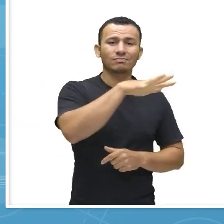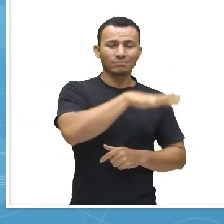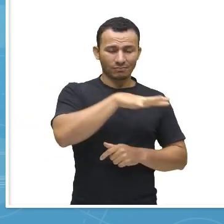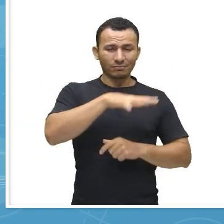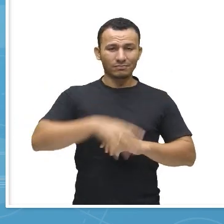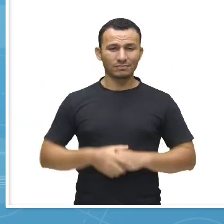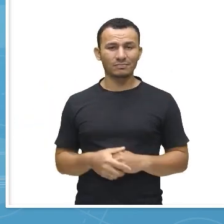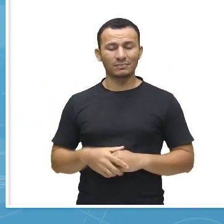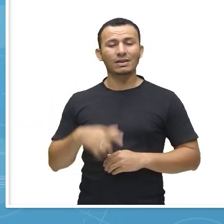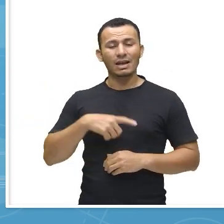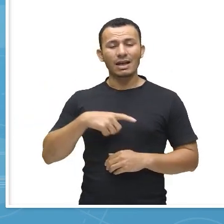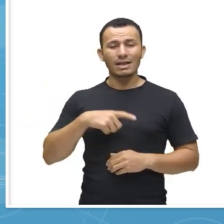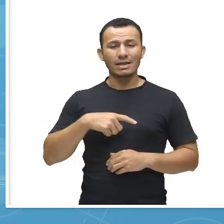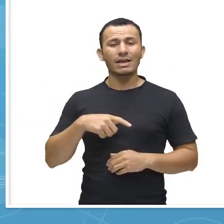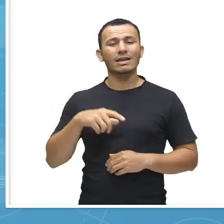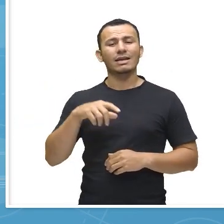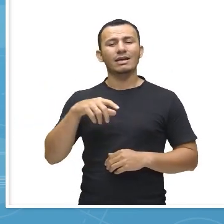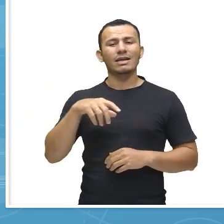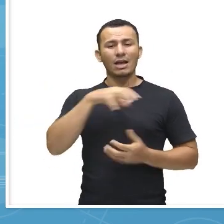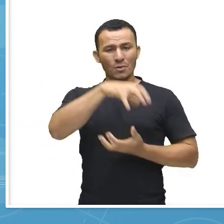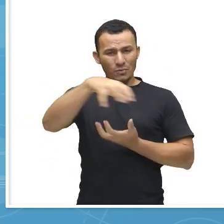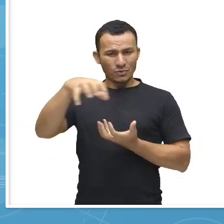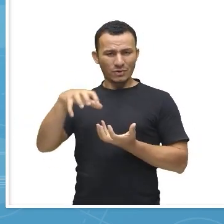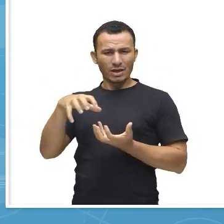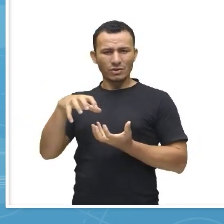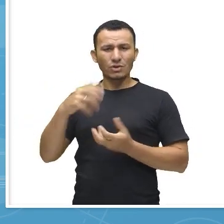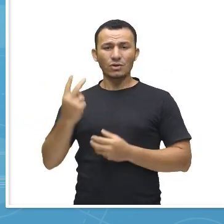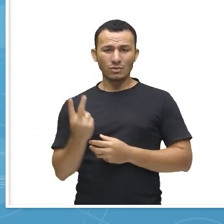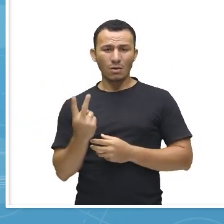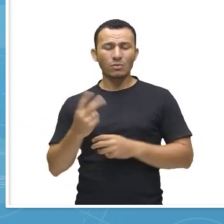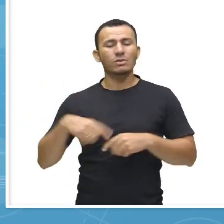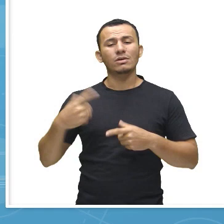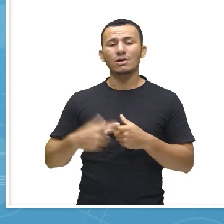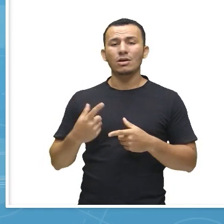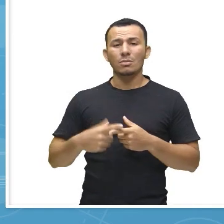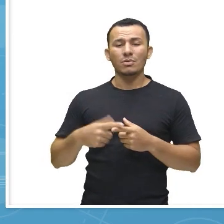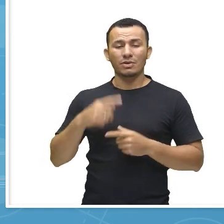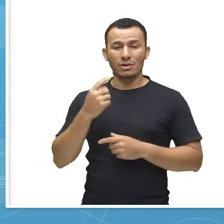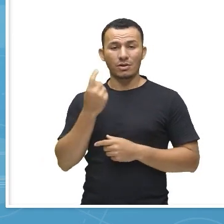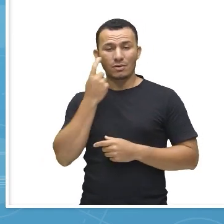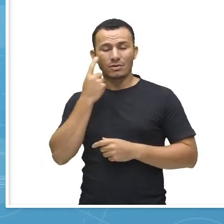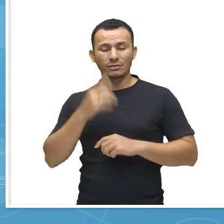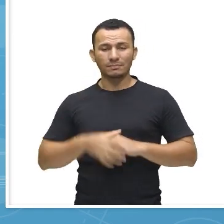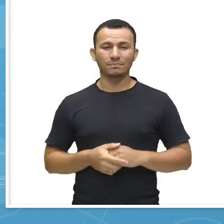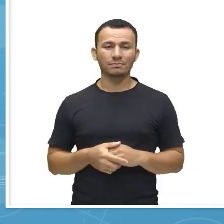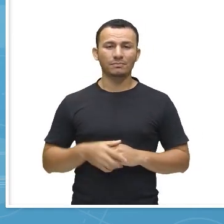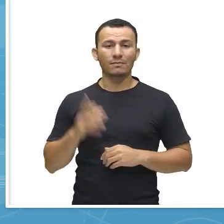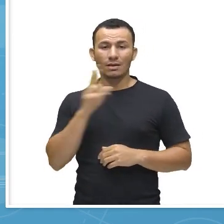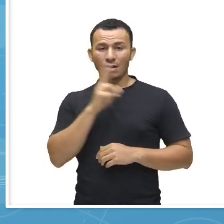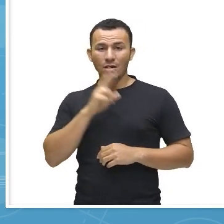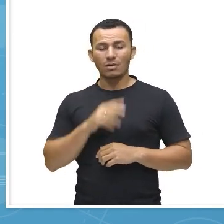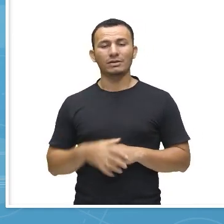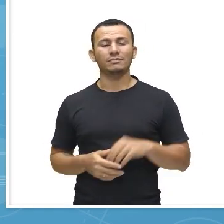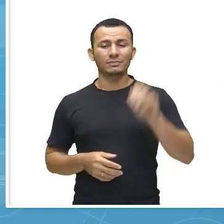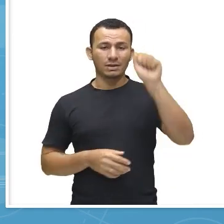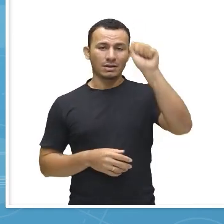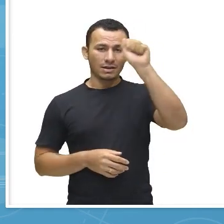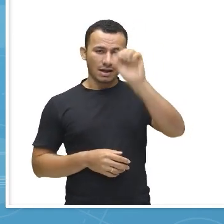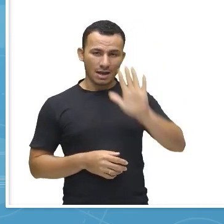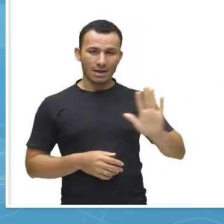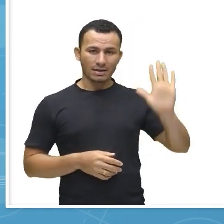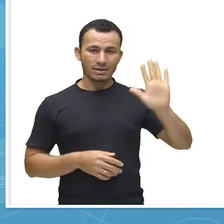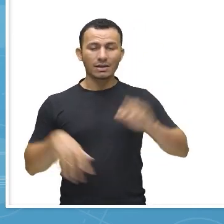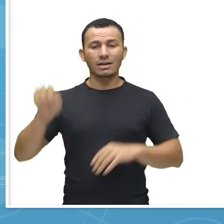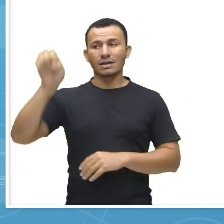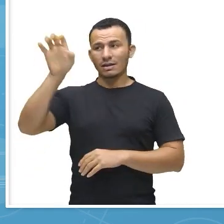conceito de nação transcontinental, porque ela está dividida entre a Ásia e entre a Europa.